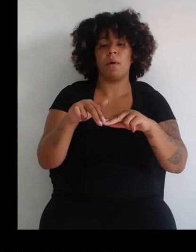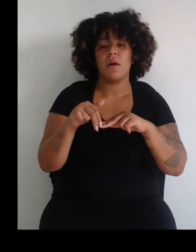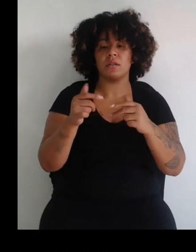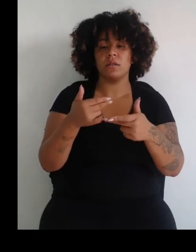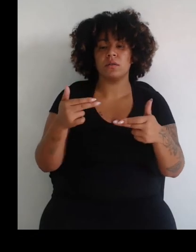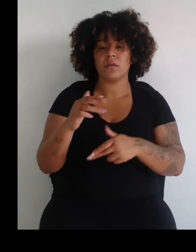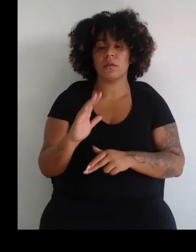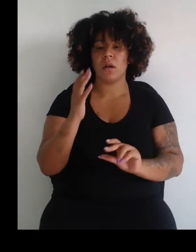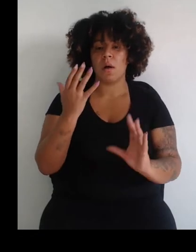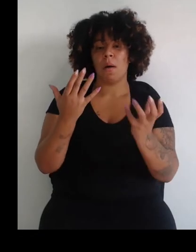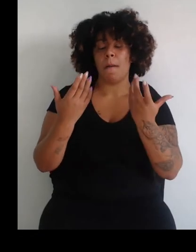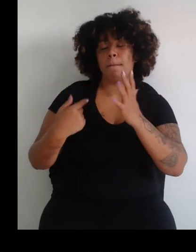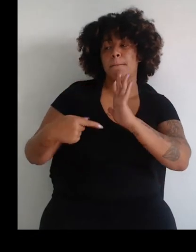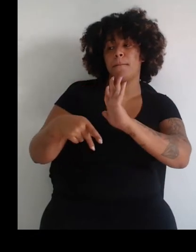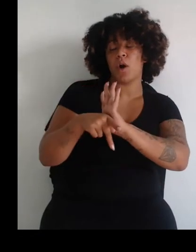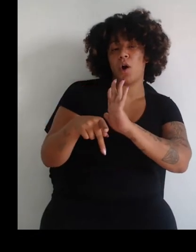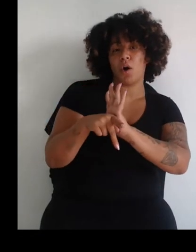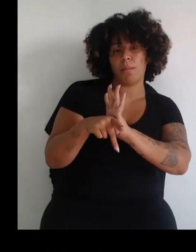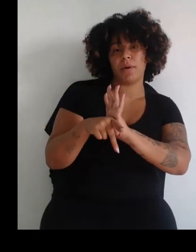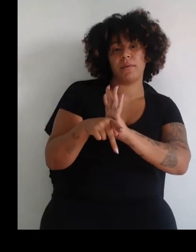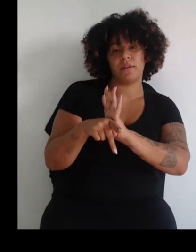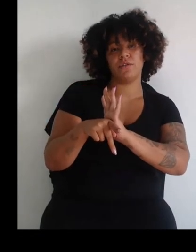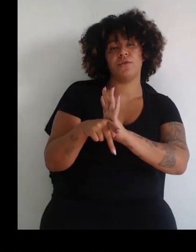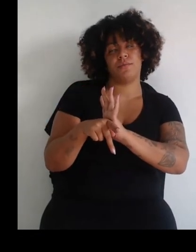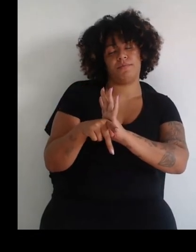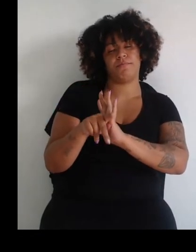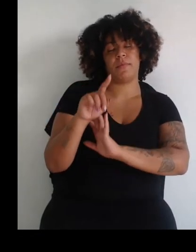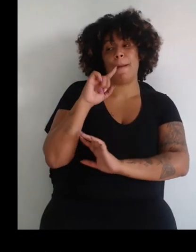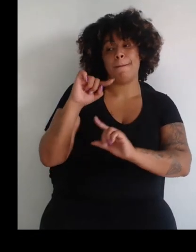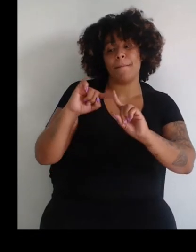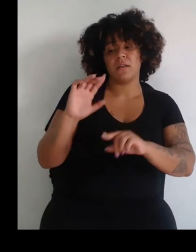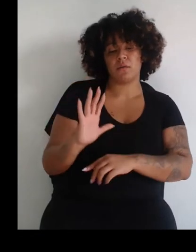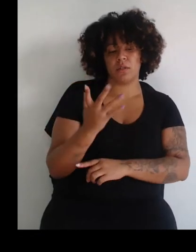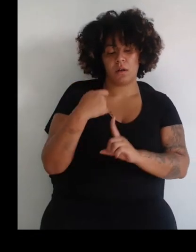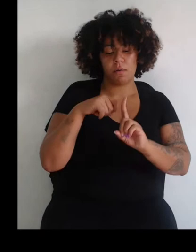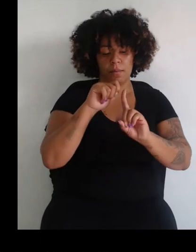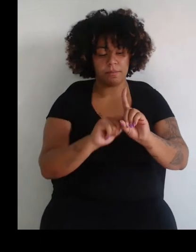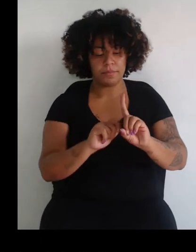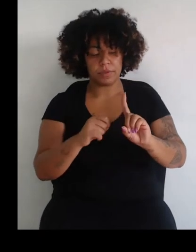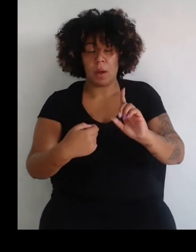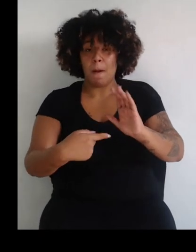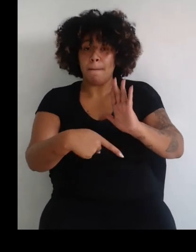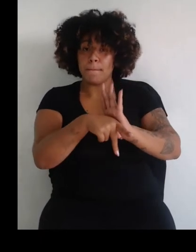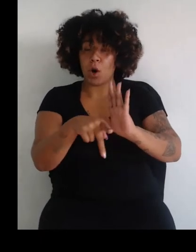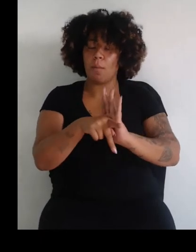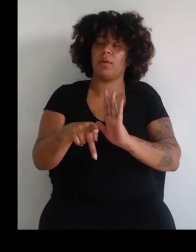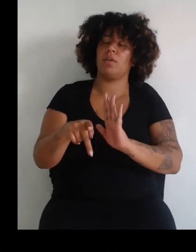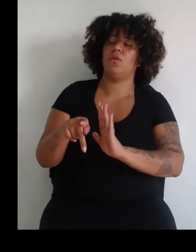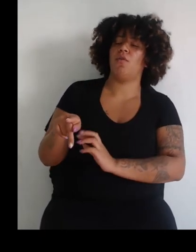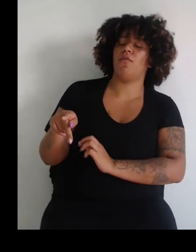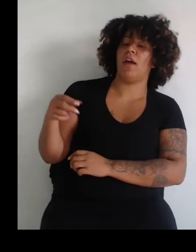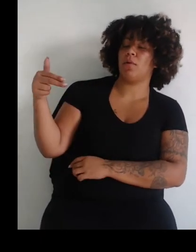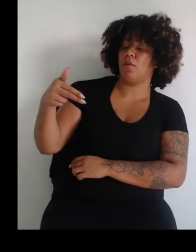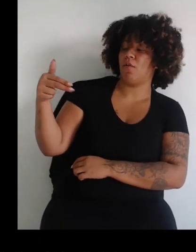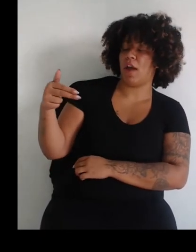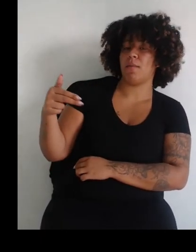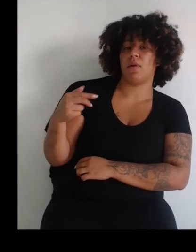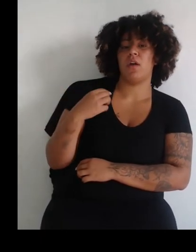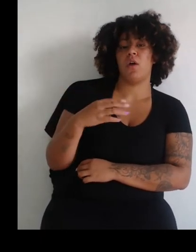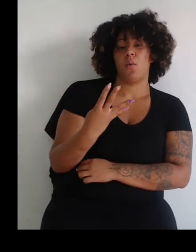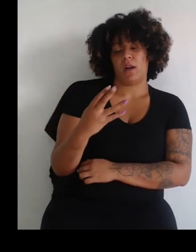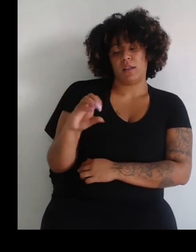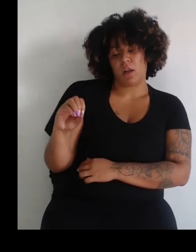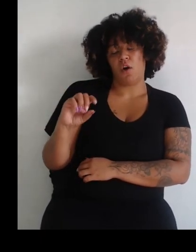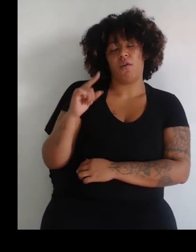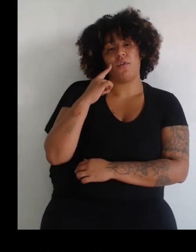de bacon em novembro de 49 a primeira exposição individual de bacon foi aberta na galeria Hannover em meiofer uma